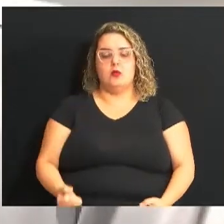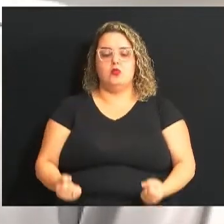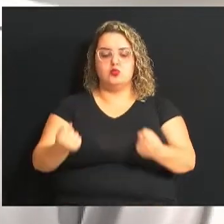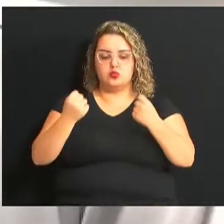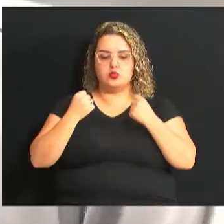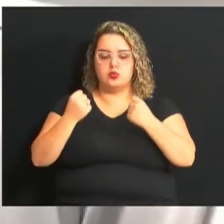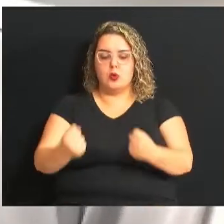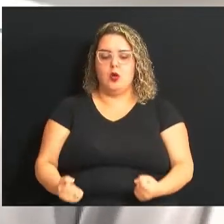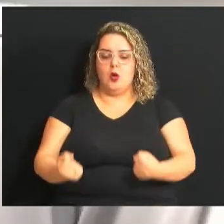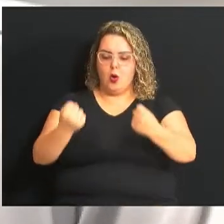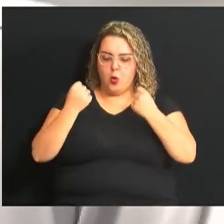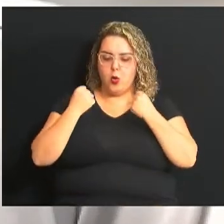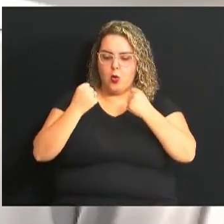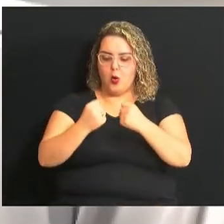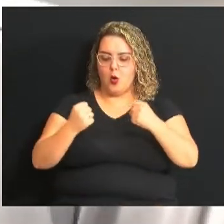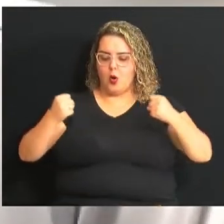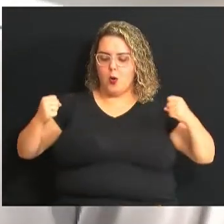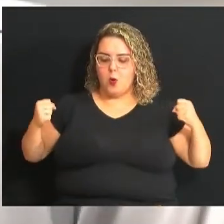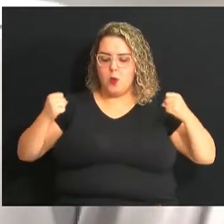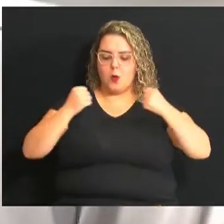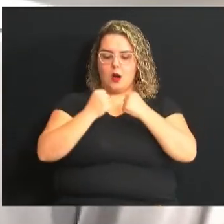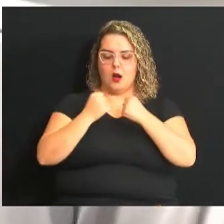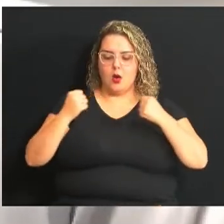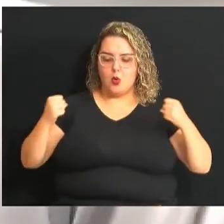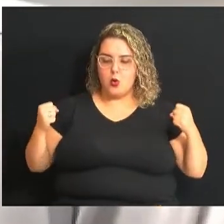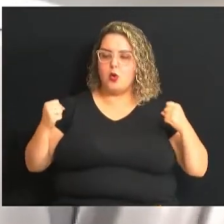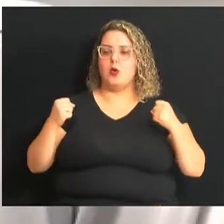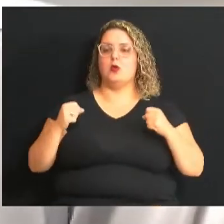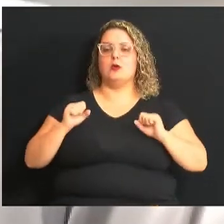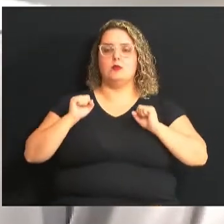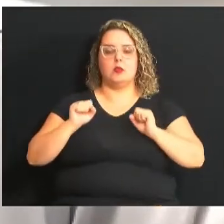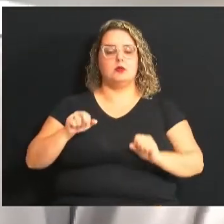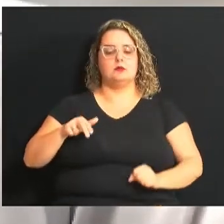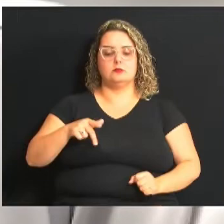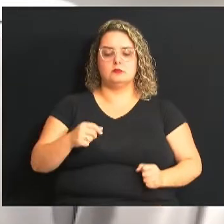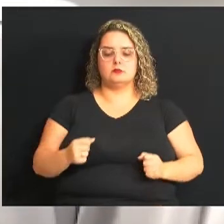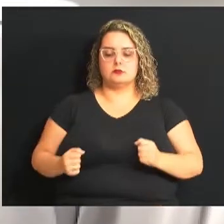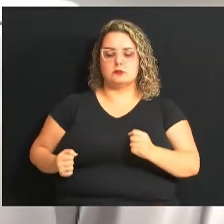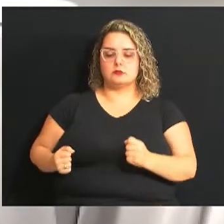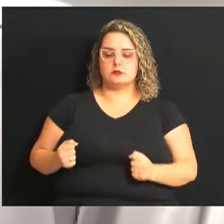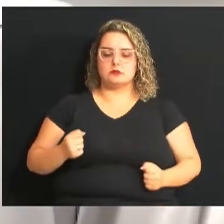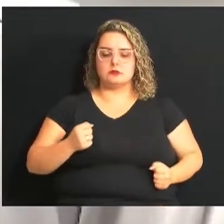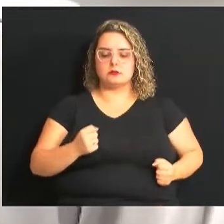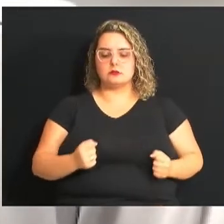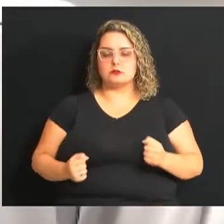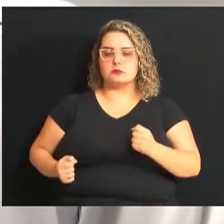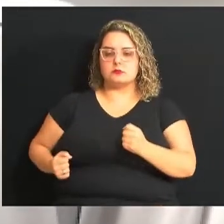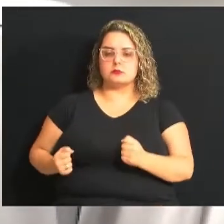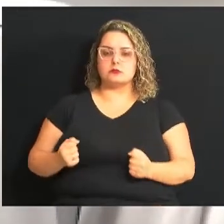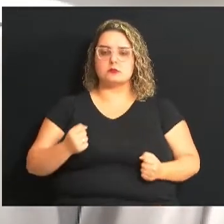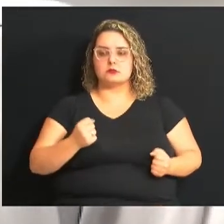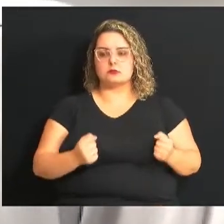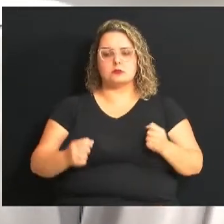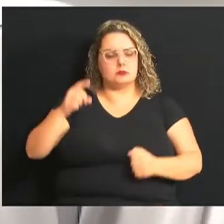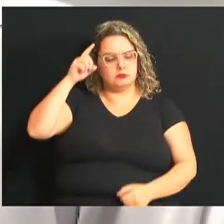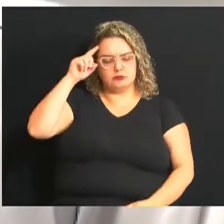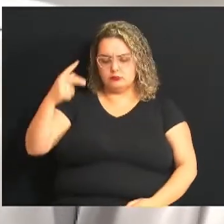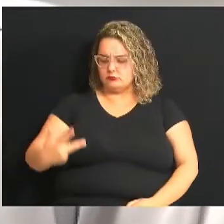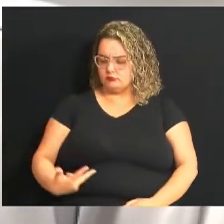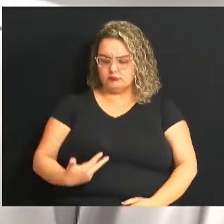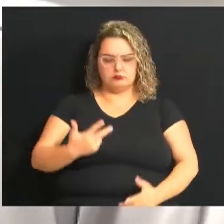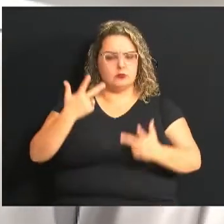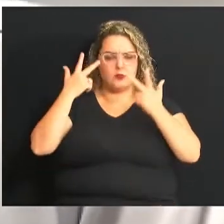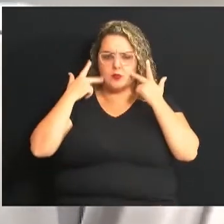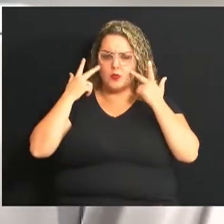musculação. O que você pode fazer é a caminhada. Essa caminhada você começa a fazer já no dia da cirurgia. Você sai